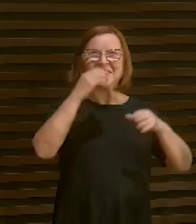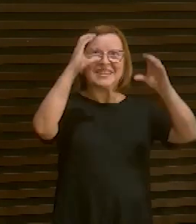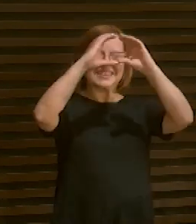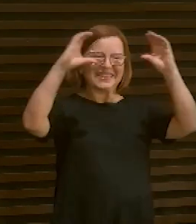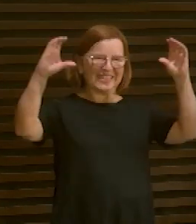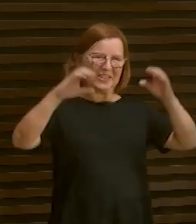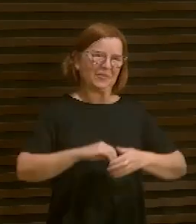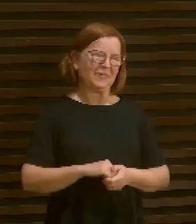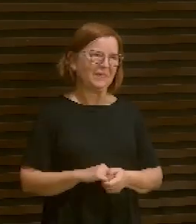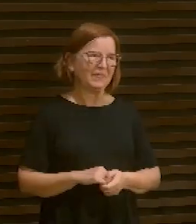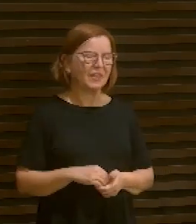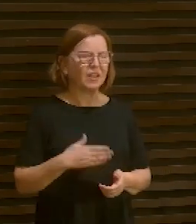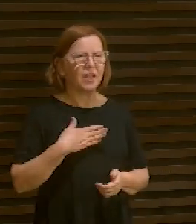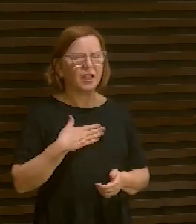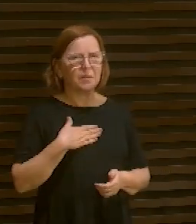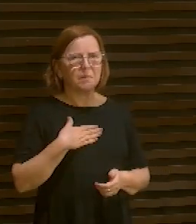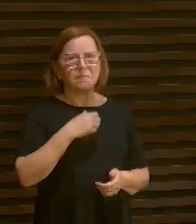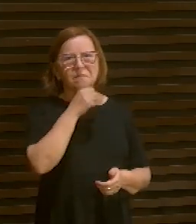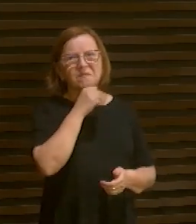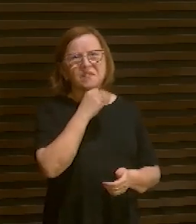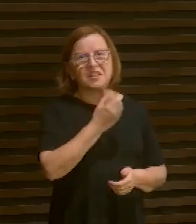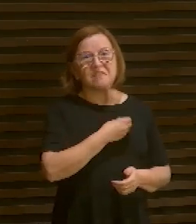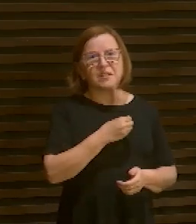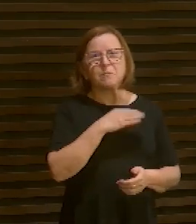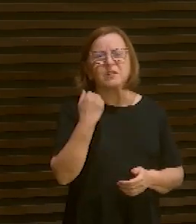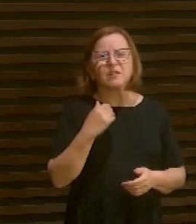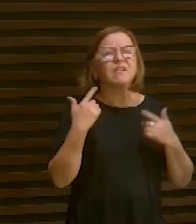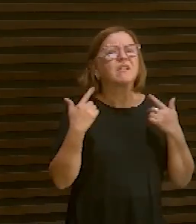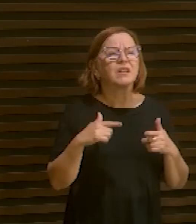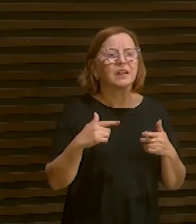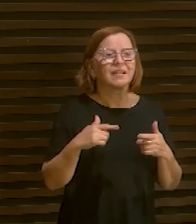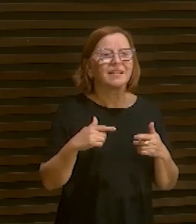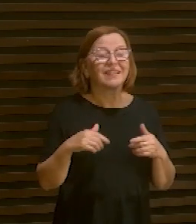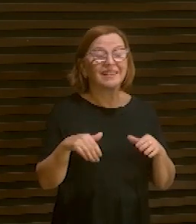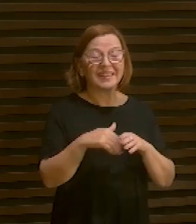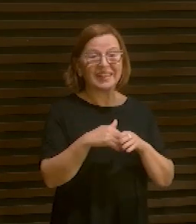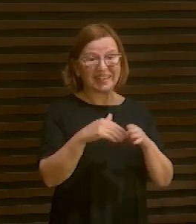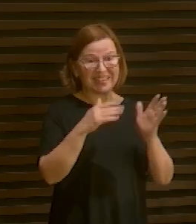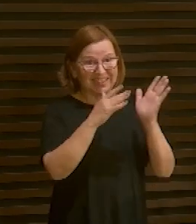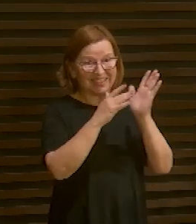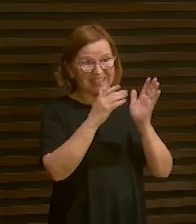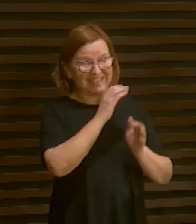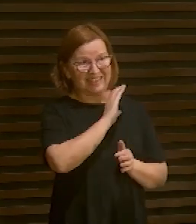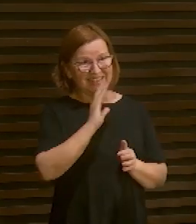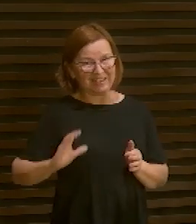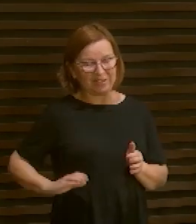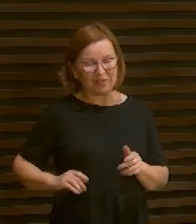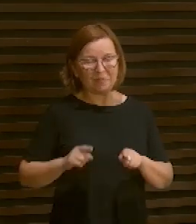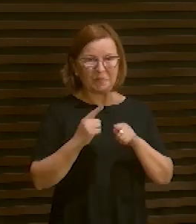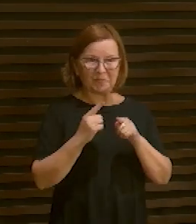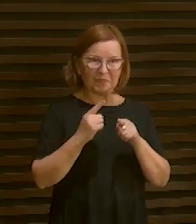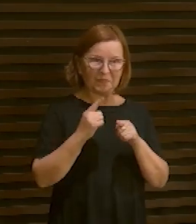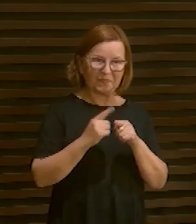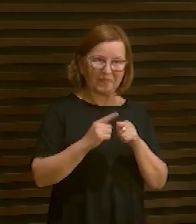Meu velho homem morreu. Onde? Naquele que me santifica, porque tanto o que santifica como os que são santificados vêm